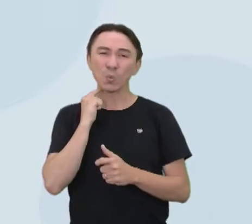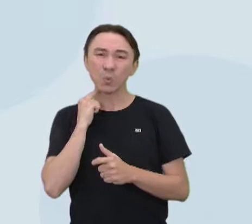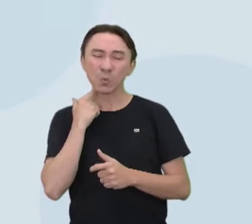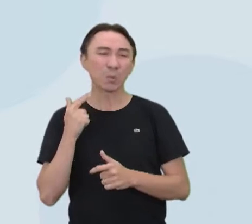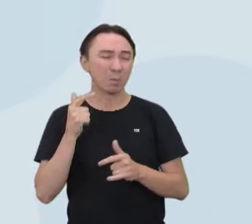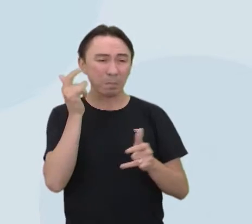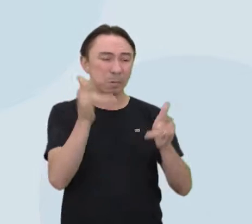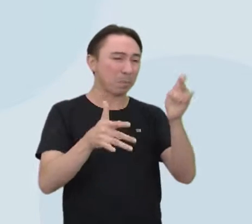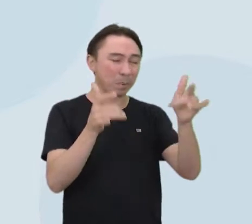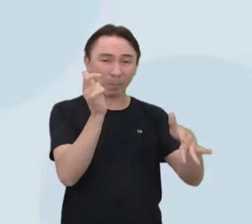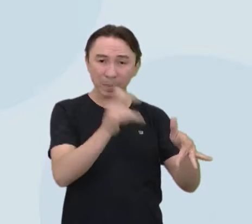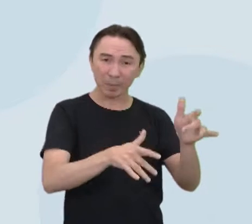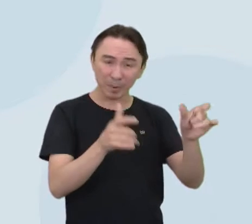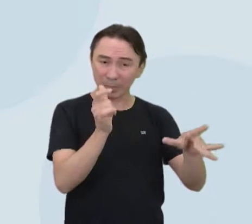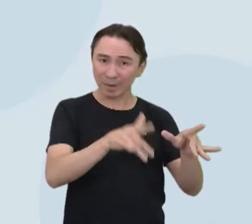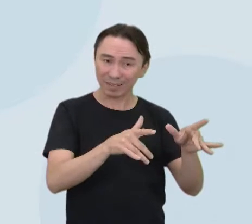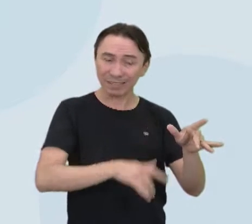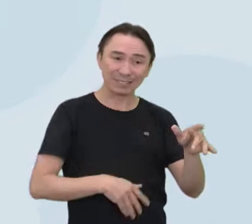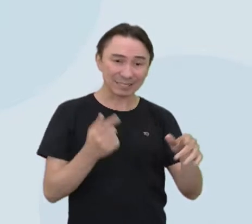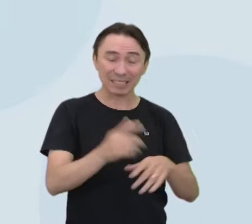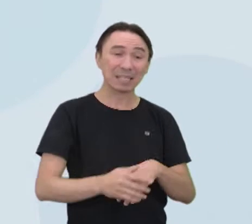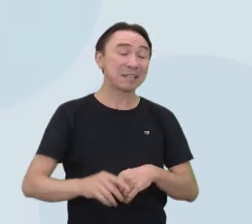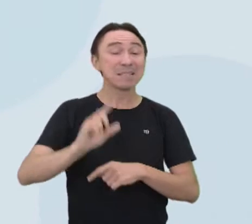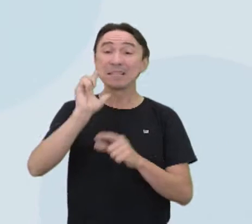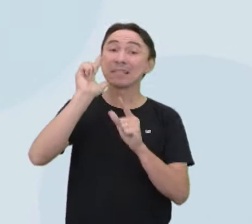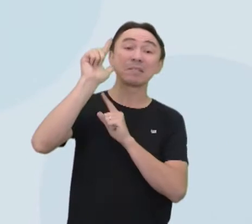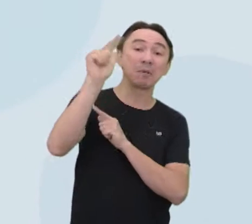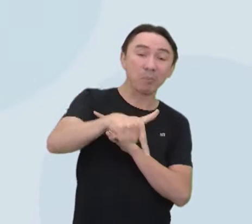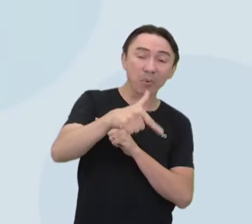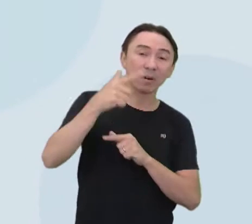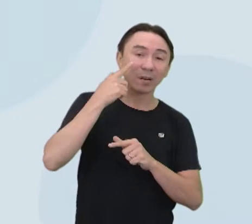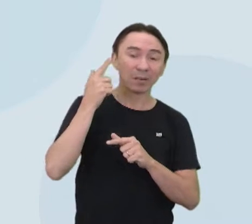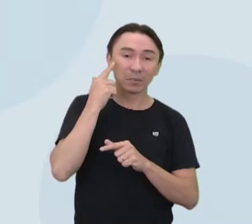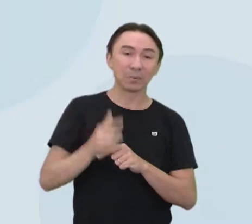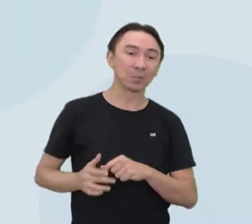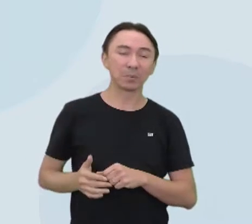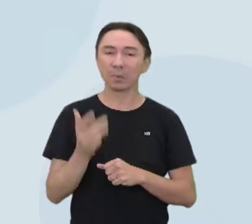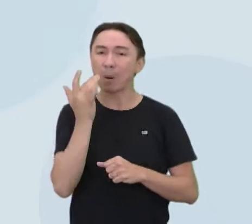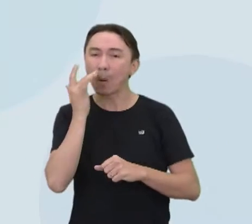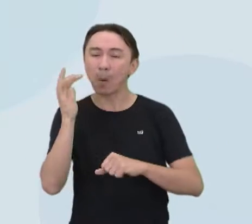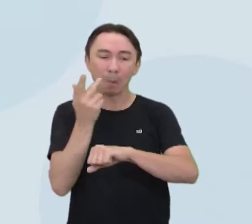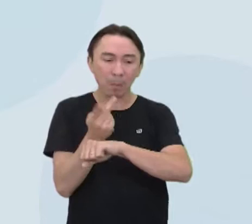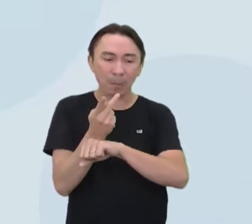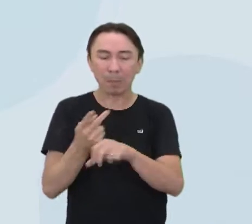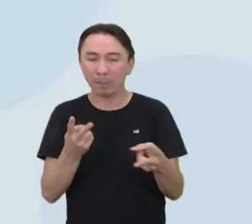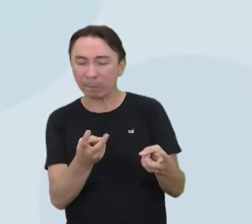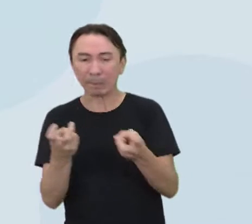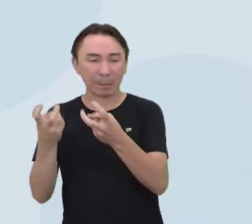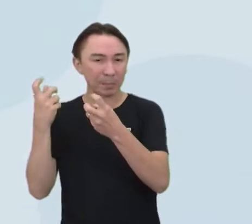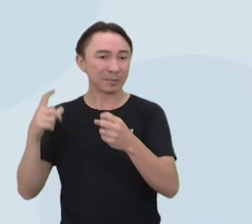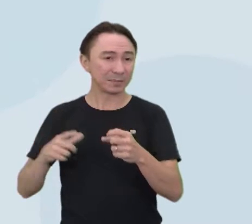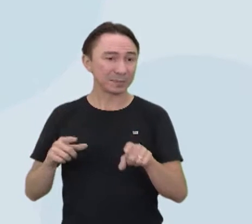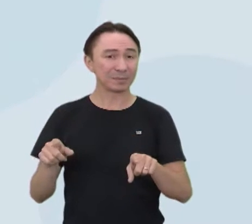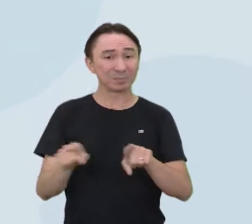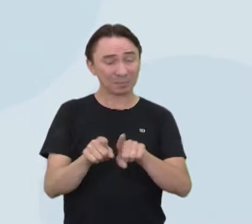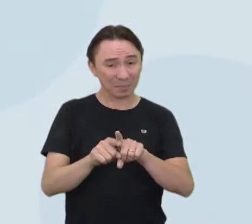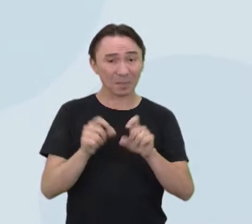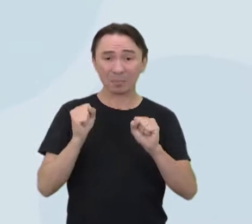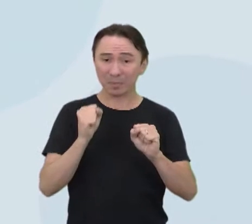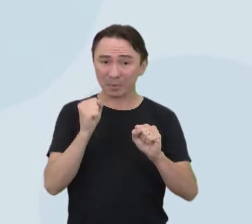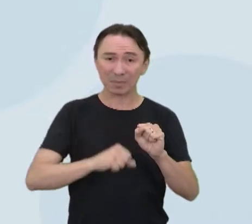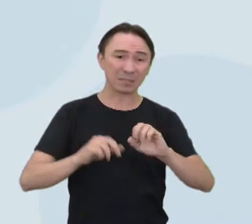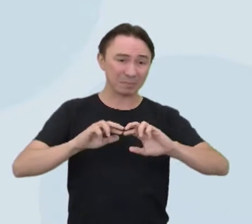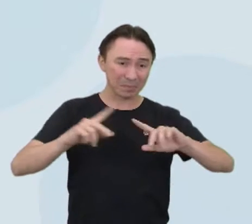da Amazônia, né, alagadas por hidrelétrica, podem aumentar níveis de mercúrio em peixes consumidos por